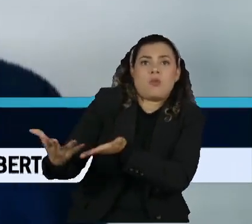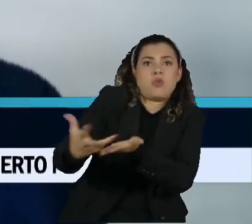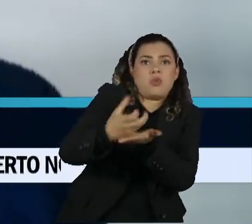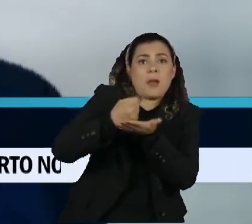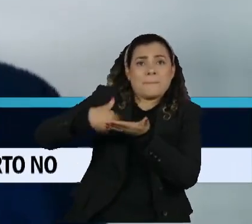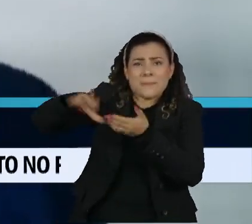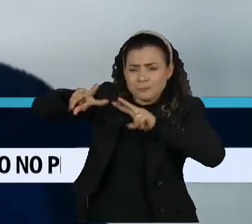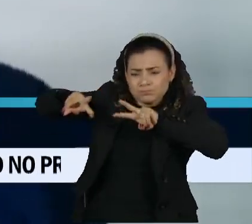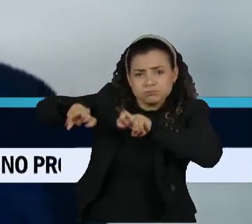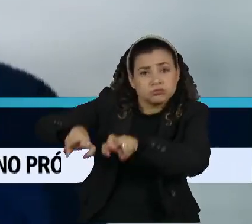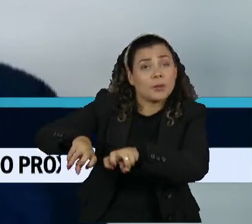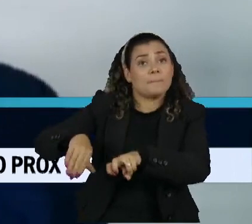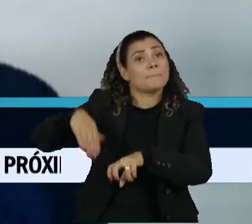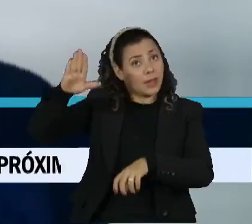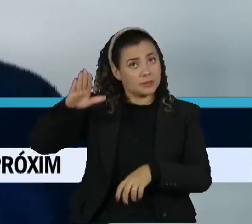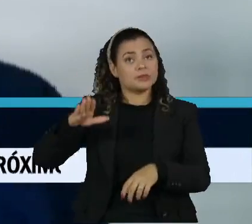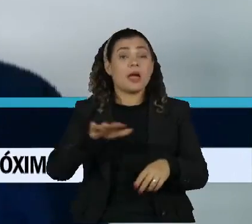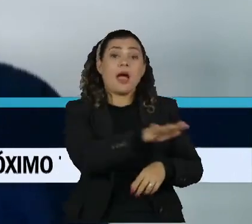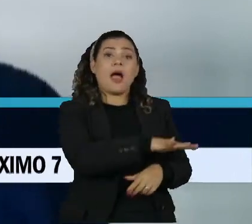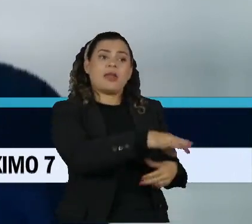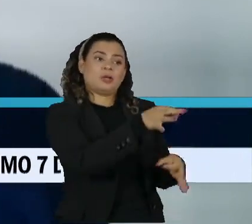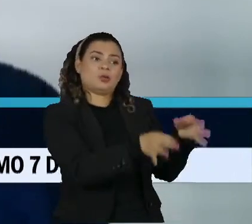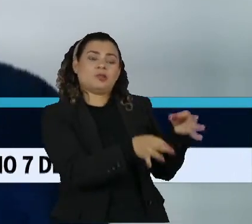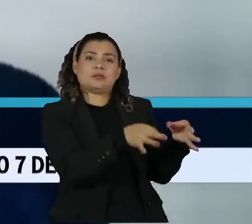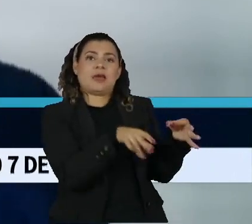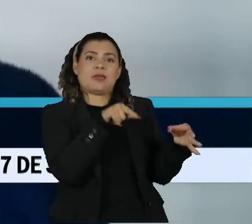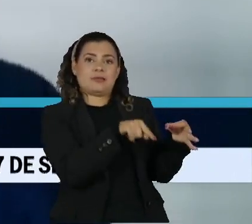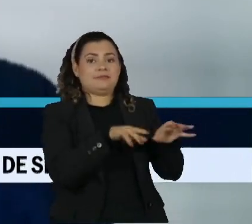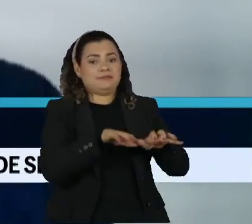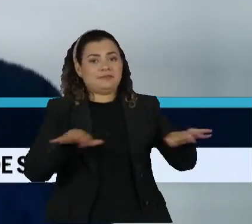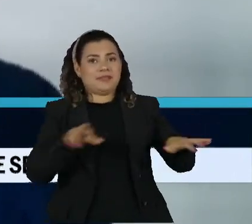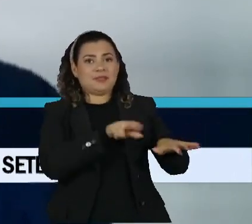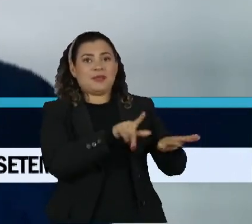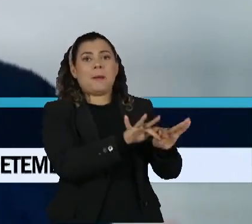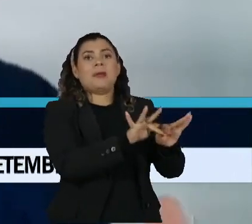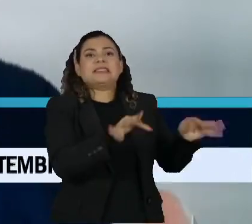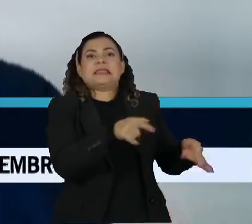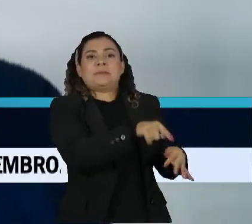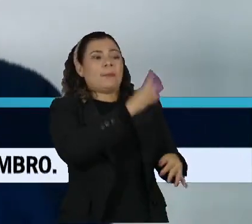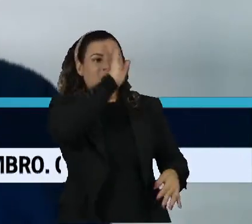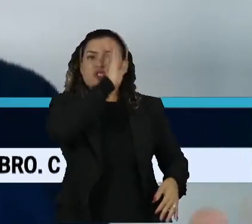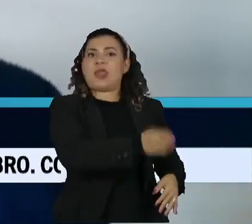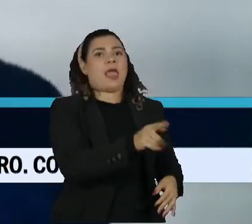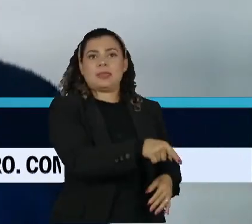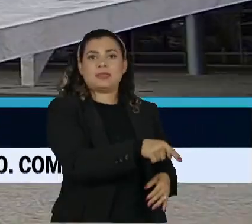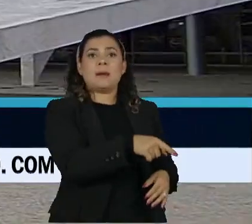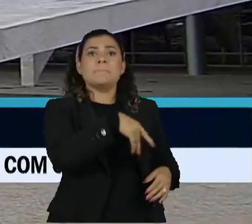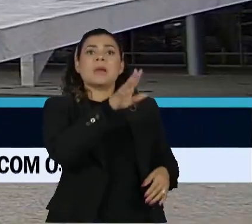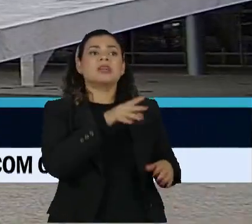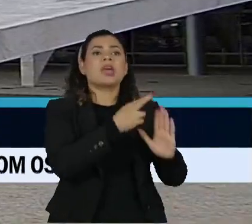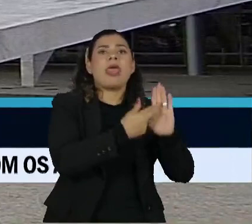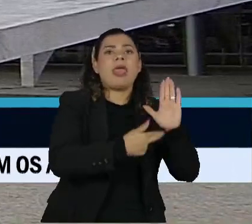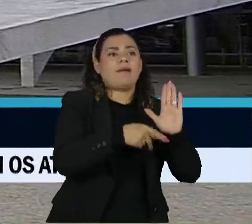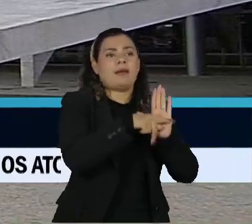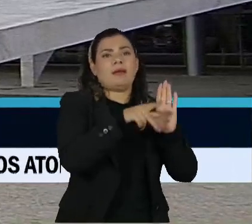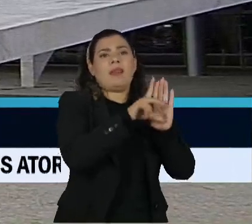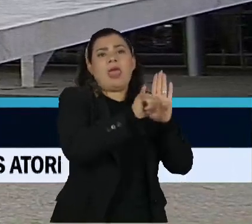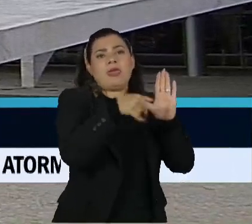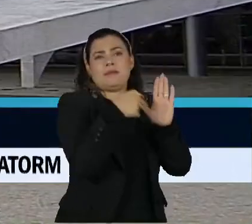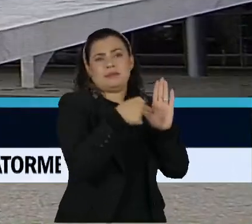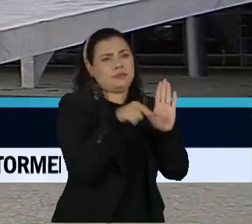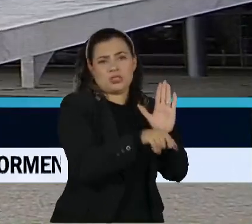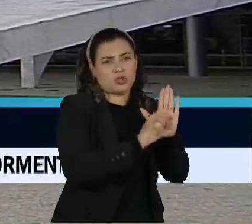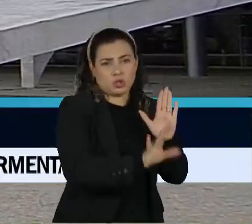mais a fundo. O Poder Judiciário, muitas vezes, é um pouco mais genérico e olha mais a legalidade, né? Com a retomada